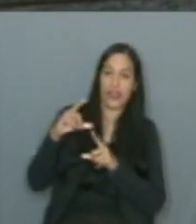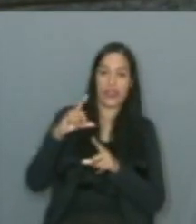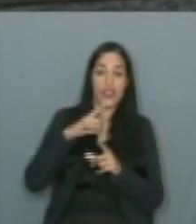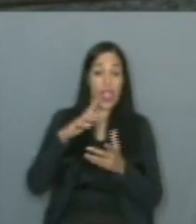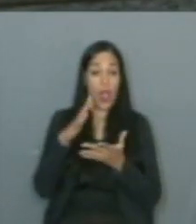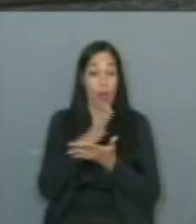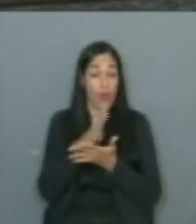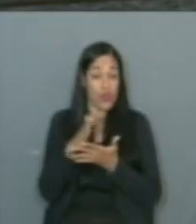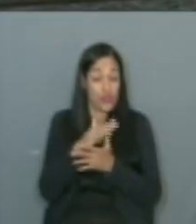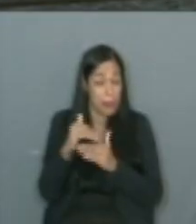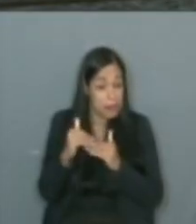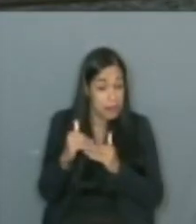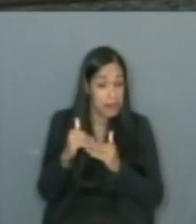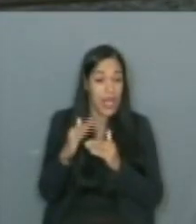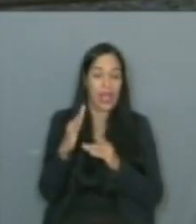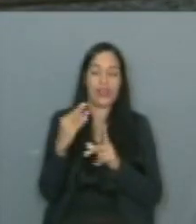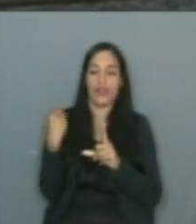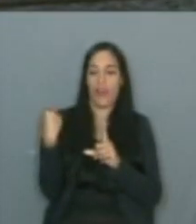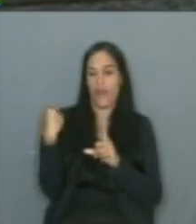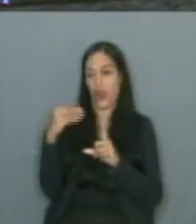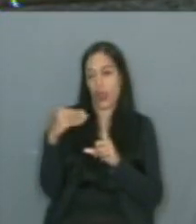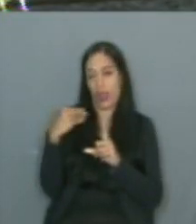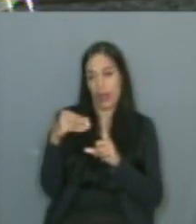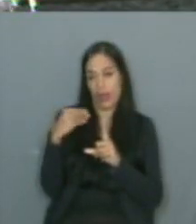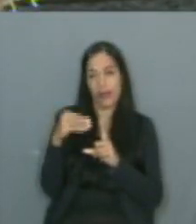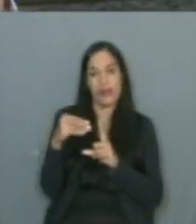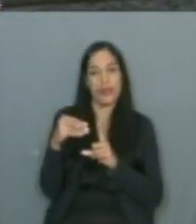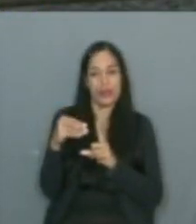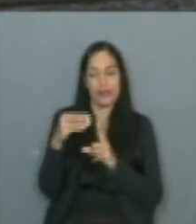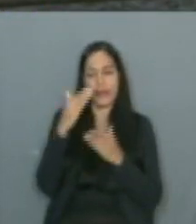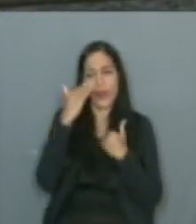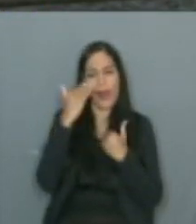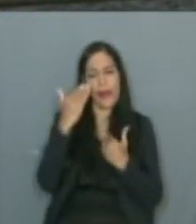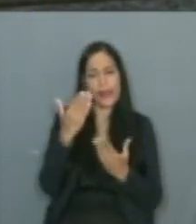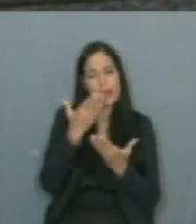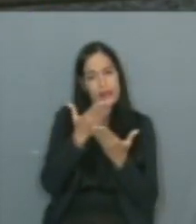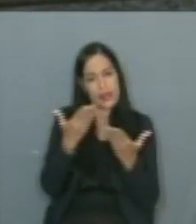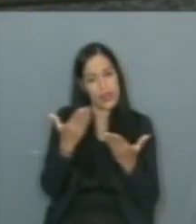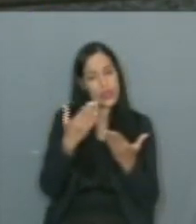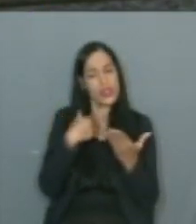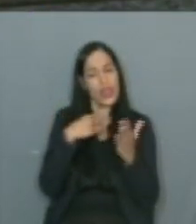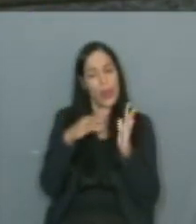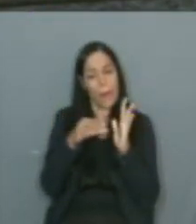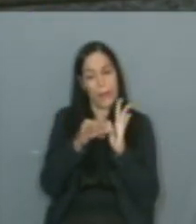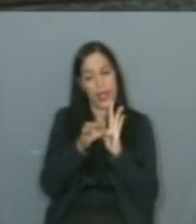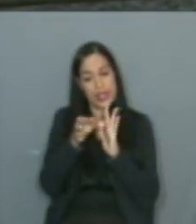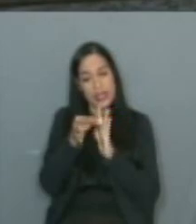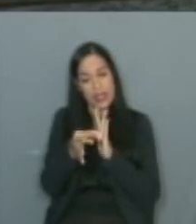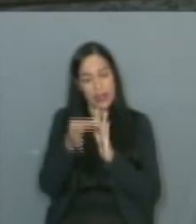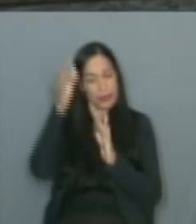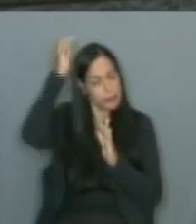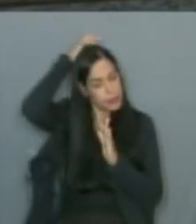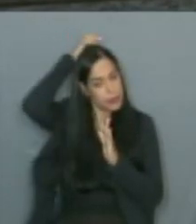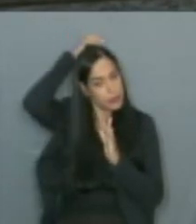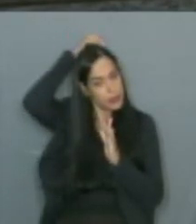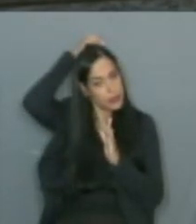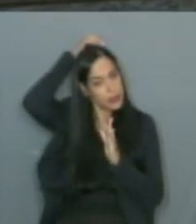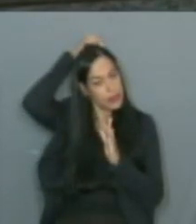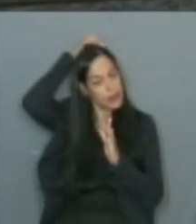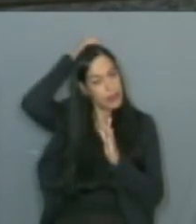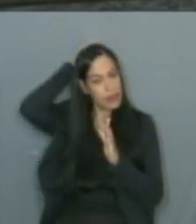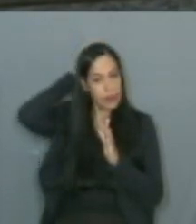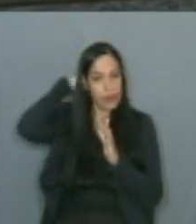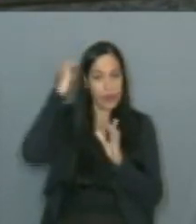mais vulneráveis. E eu agradeço muito aos meus colegas que deram parecer e que acolheram